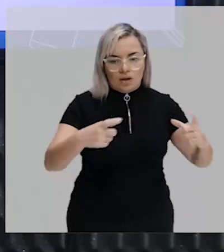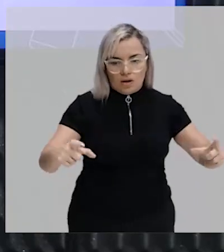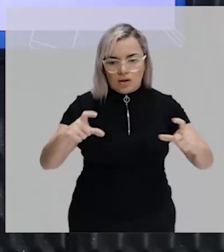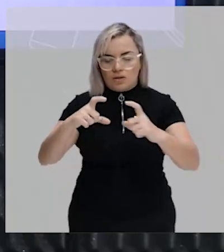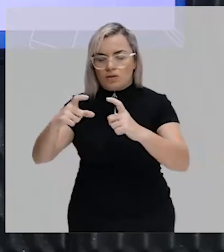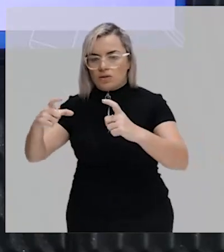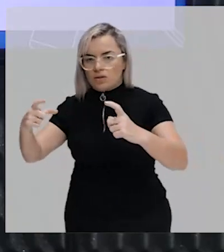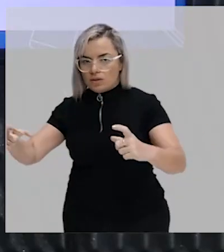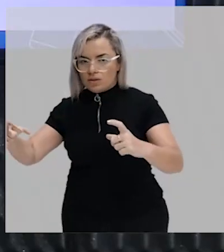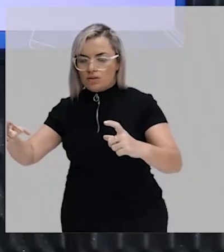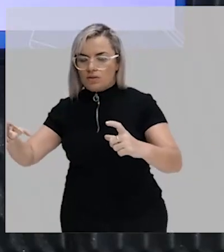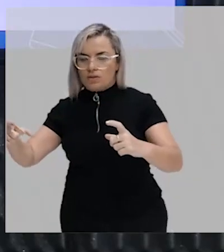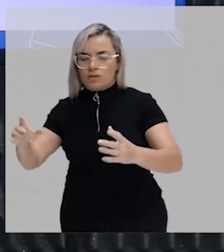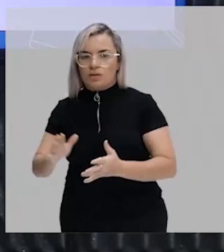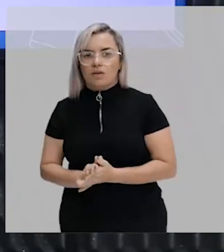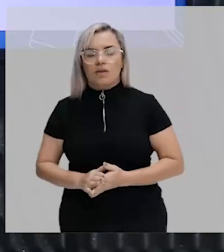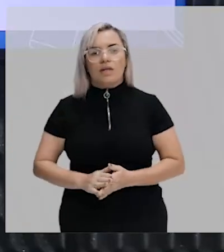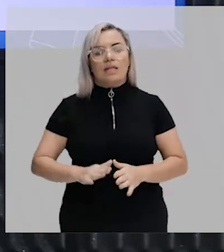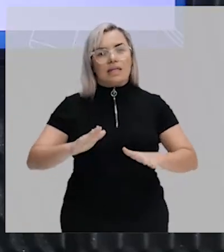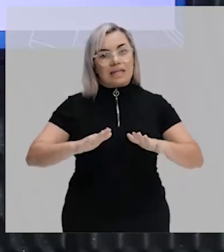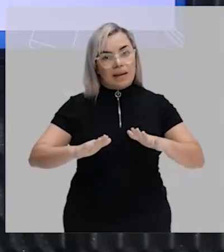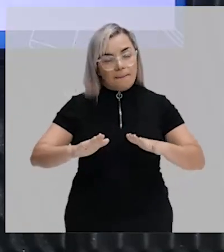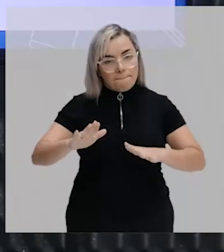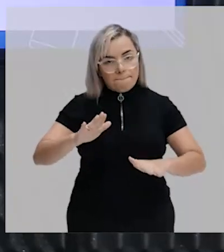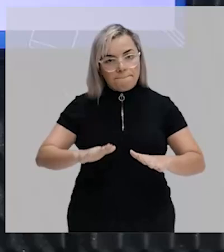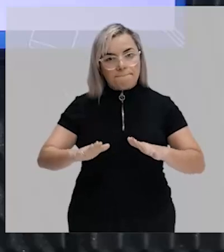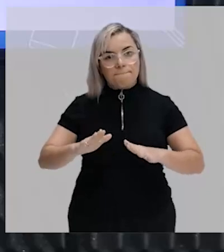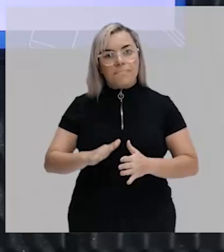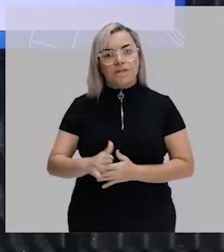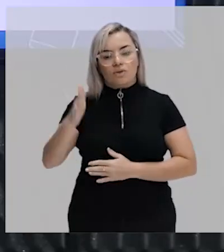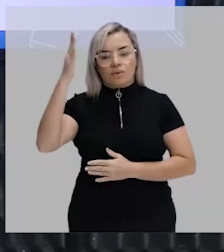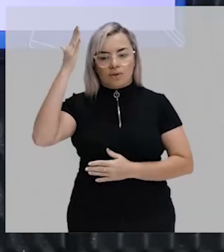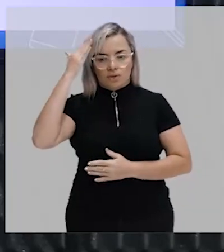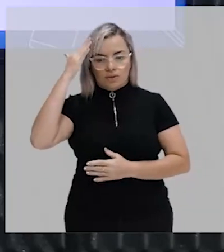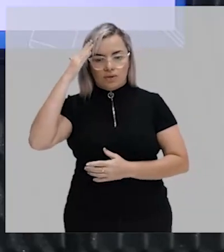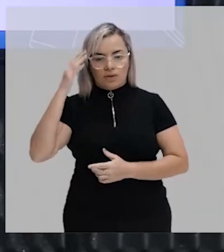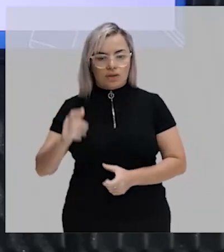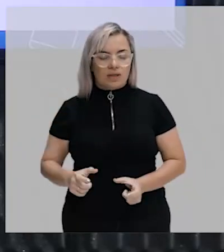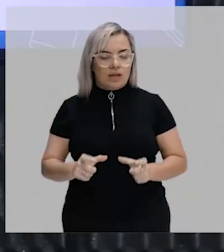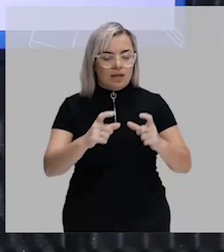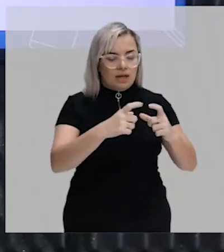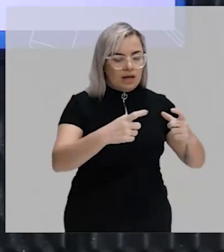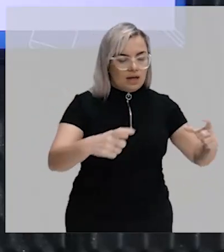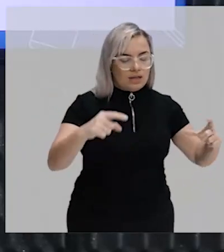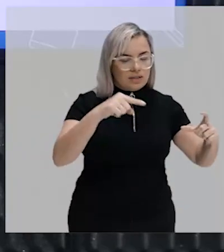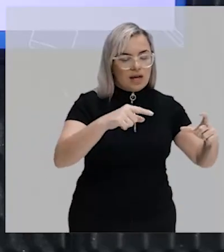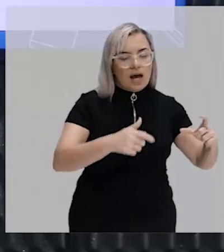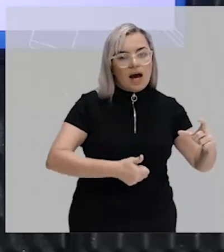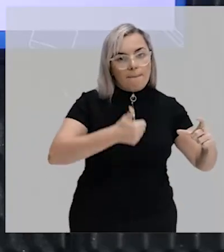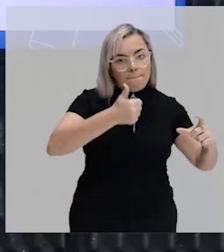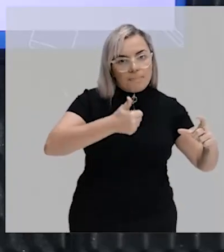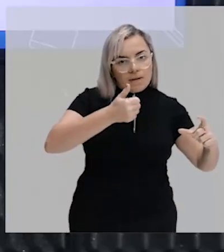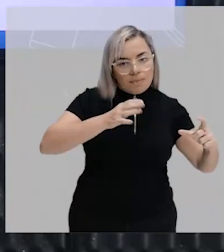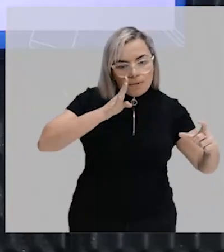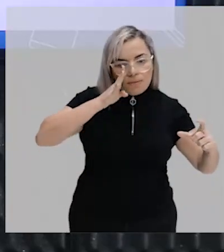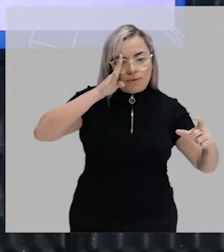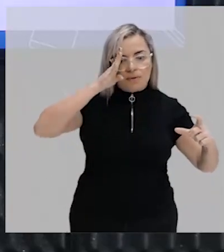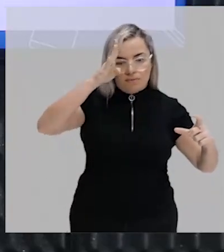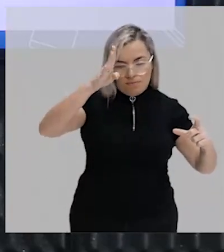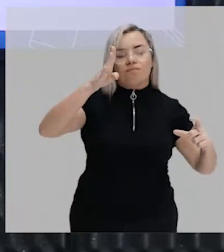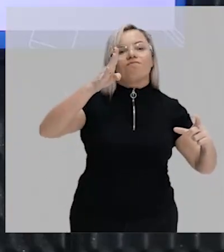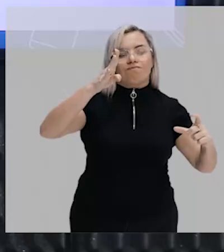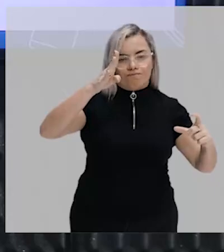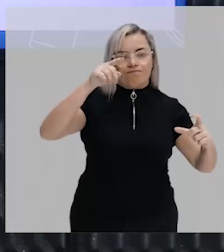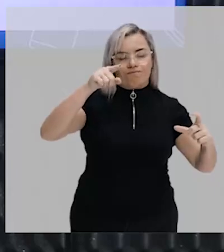primeira, chamada de oração coordenada ou oração principal. Sem ela, a